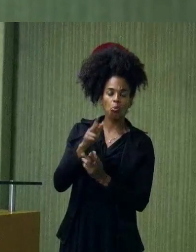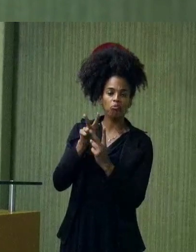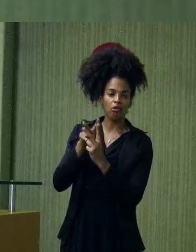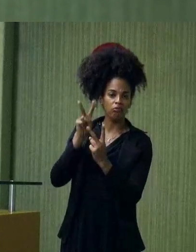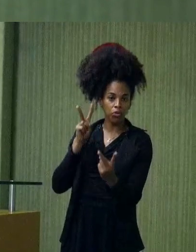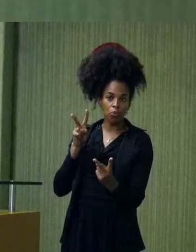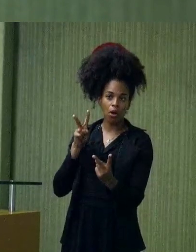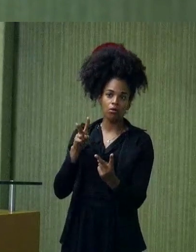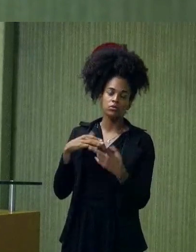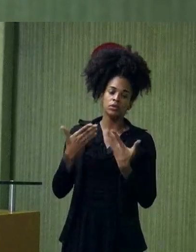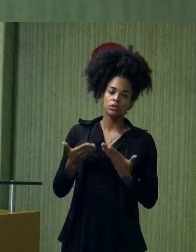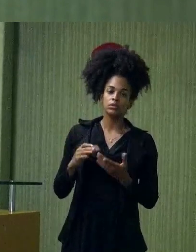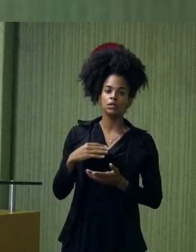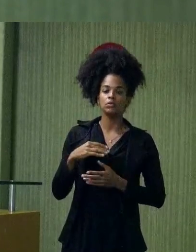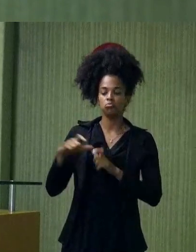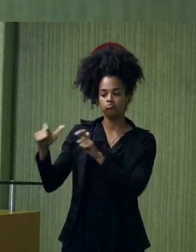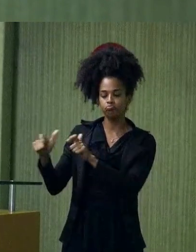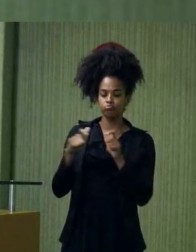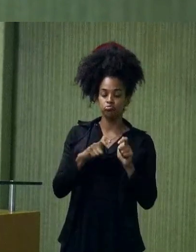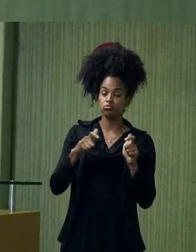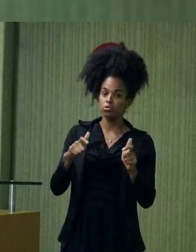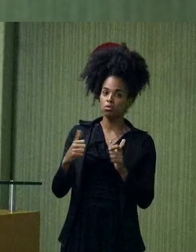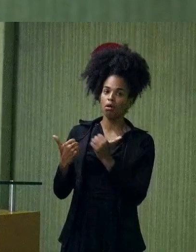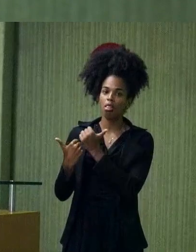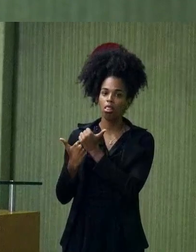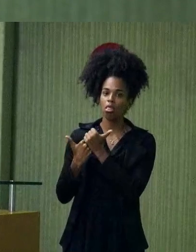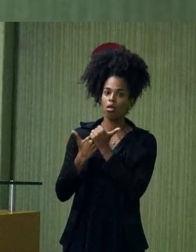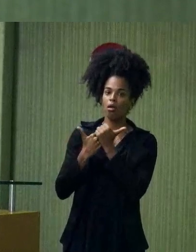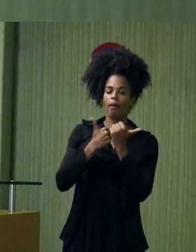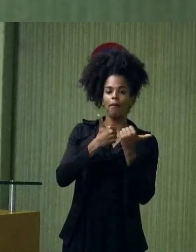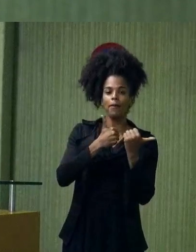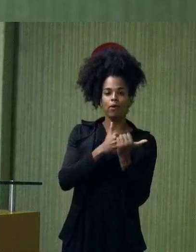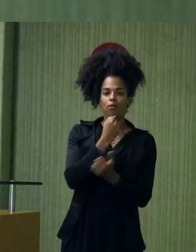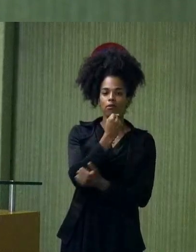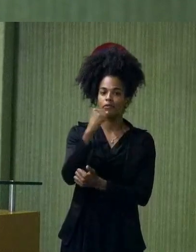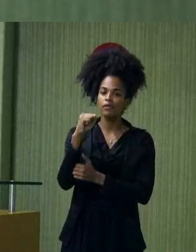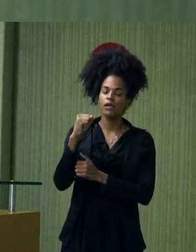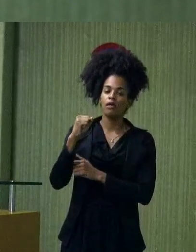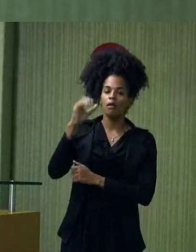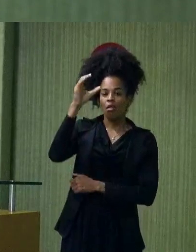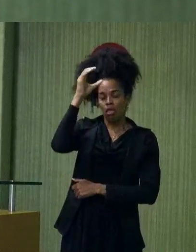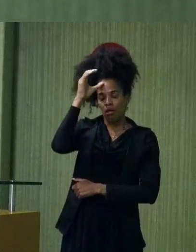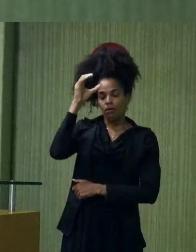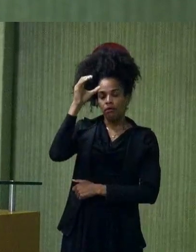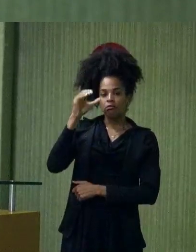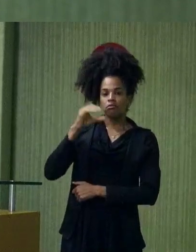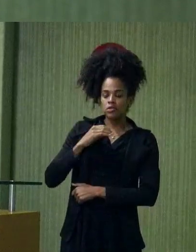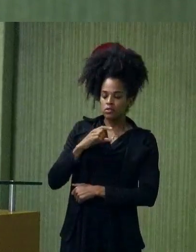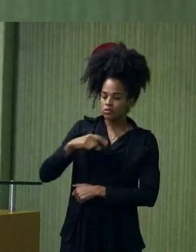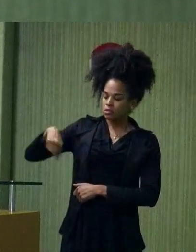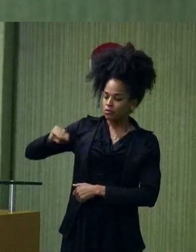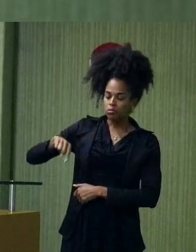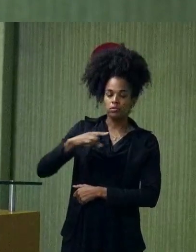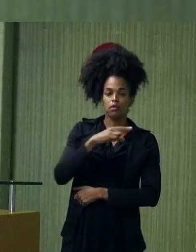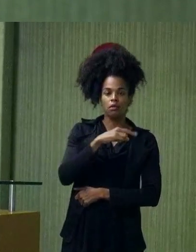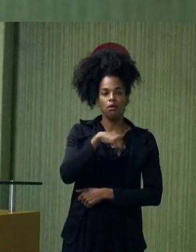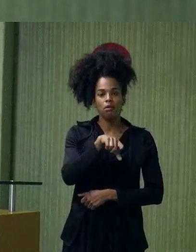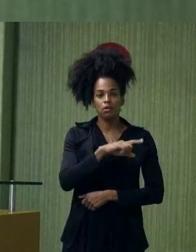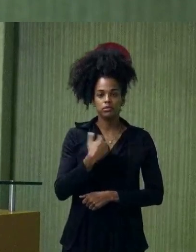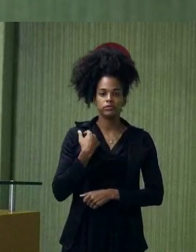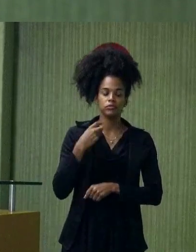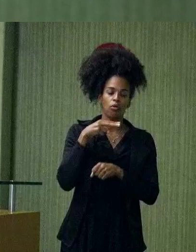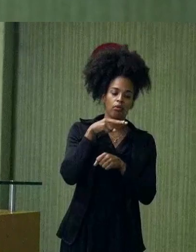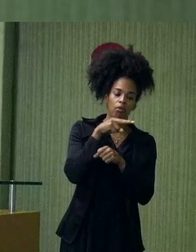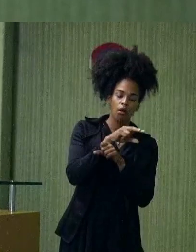slide mas apoio da Defesa Civil e sociedade civil organizada para essa para essa para essas para essa comunidade precisa